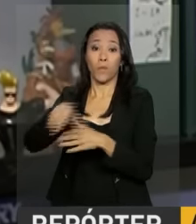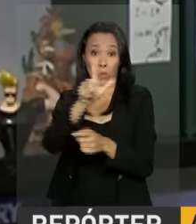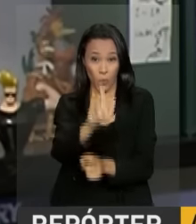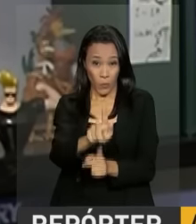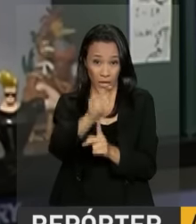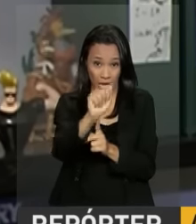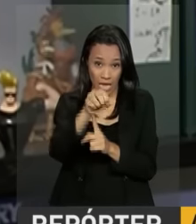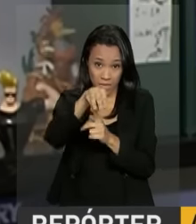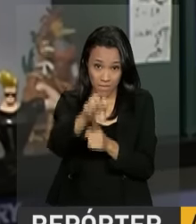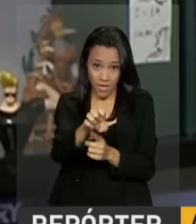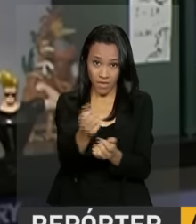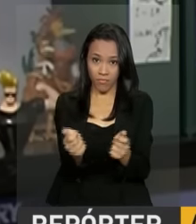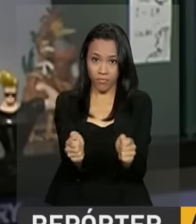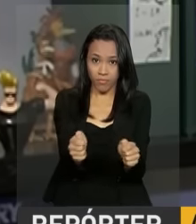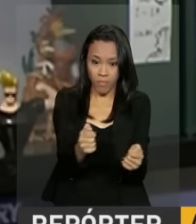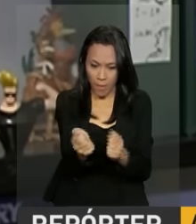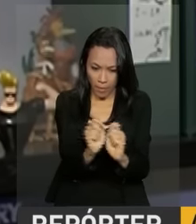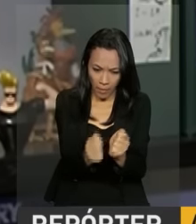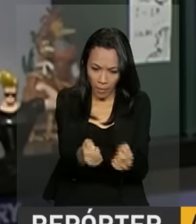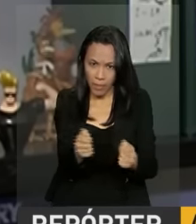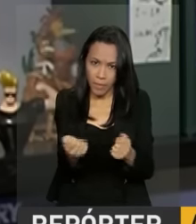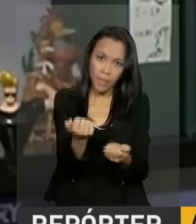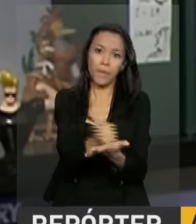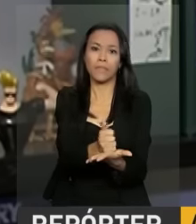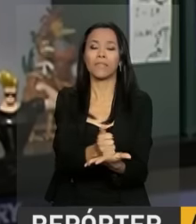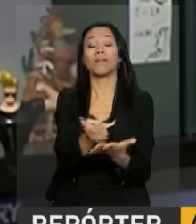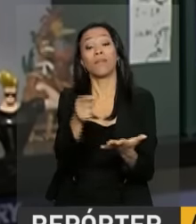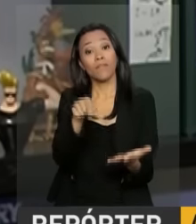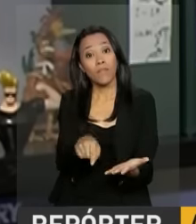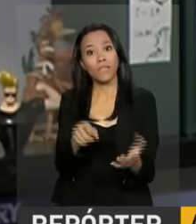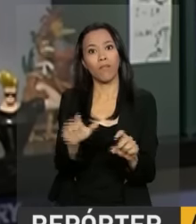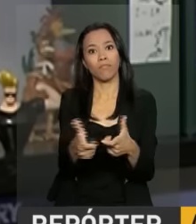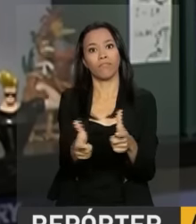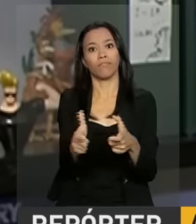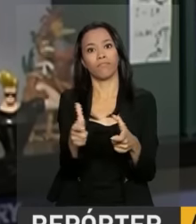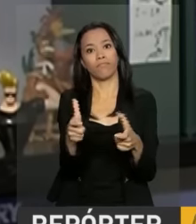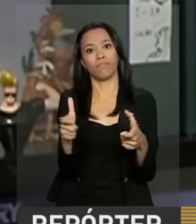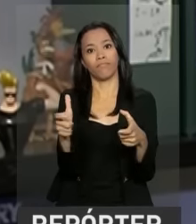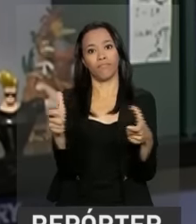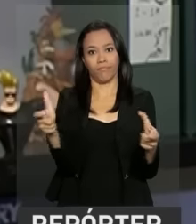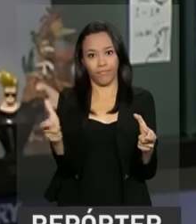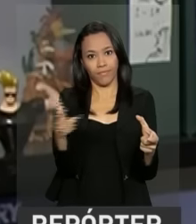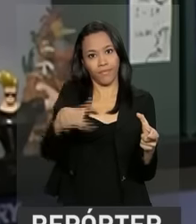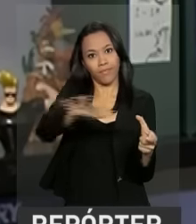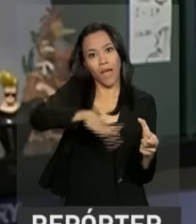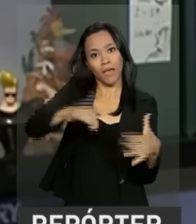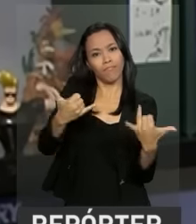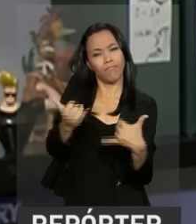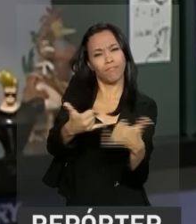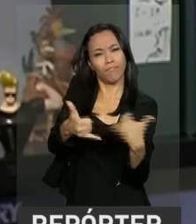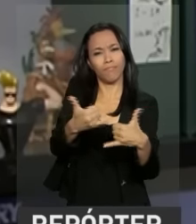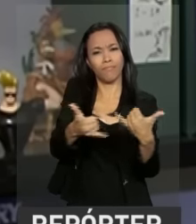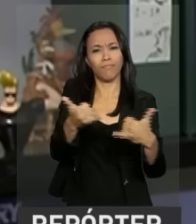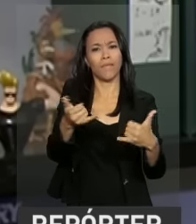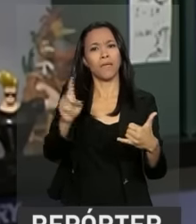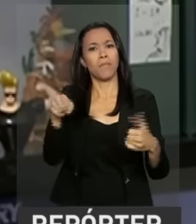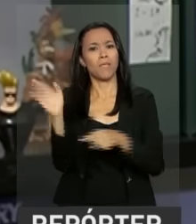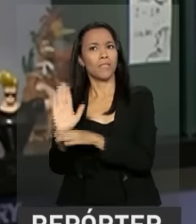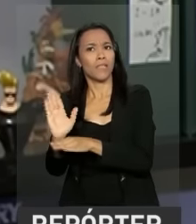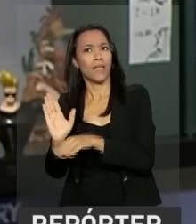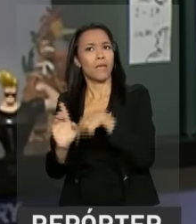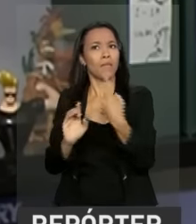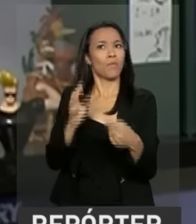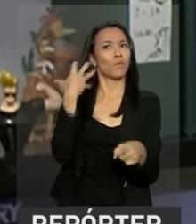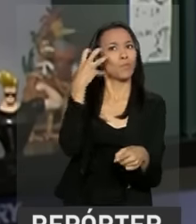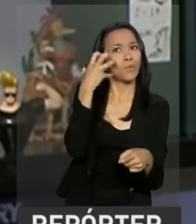crescendo o consumo e esse mercado vem se transformando no mercado principal do entretenimento passando cinema e música